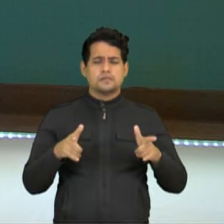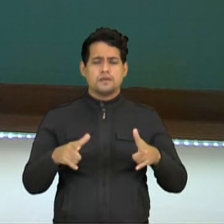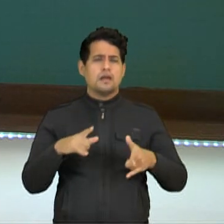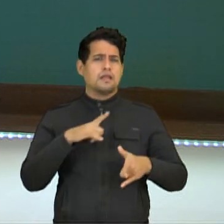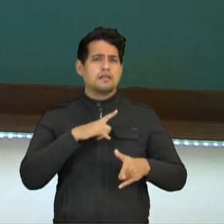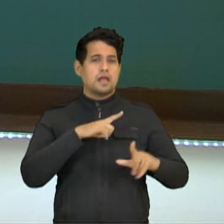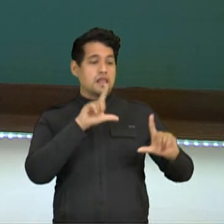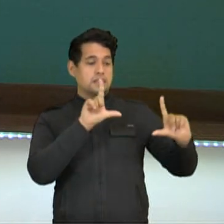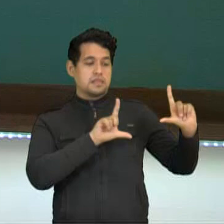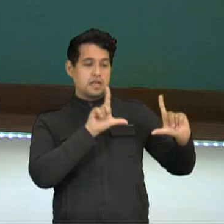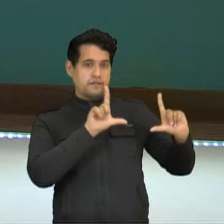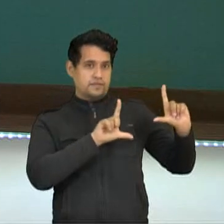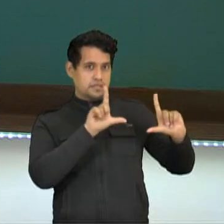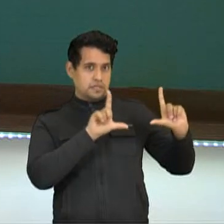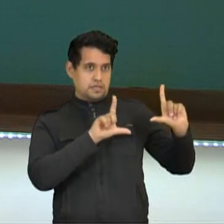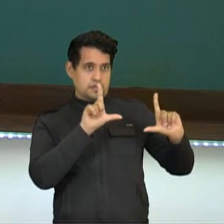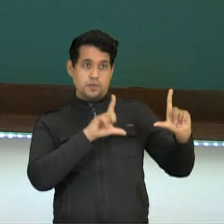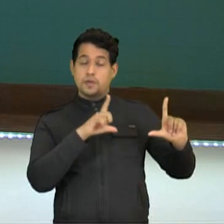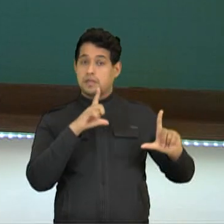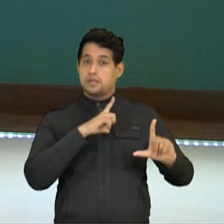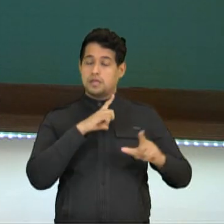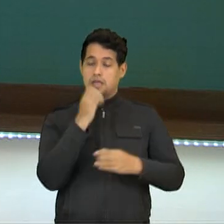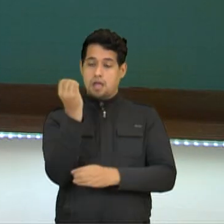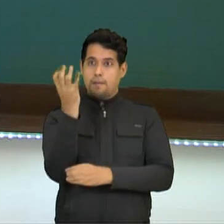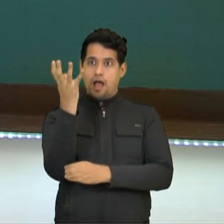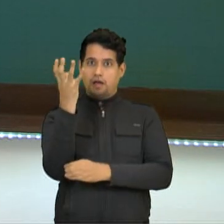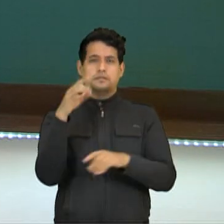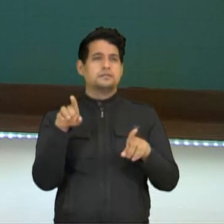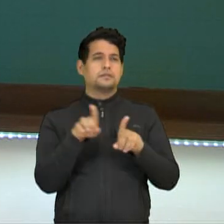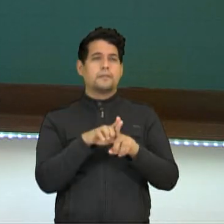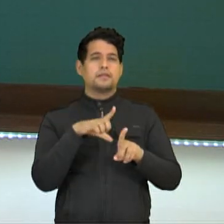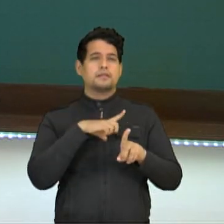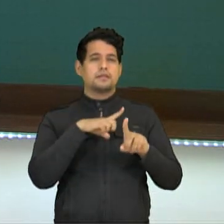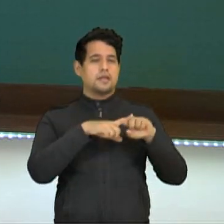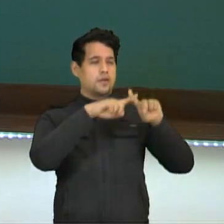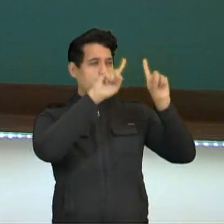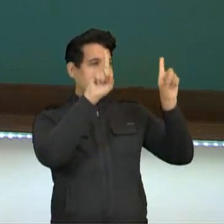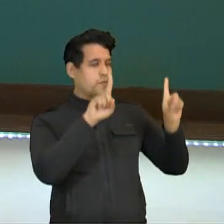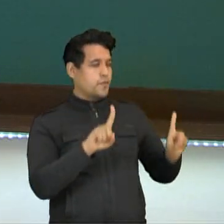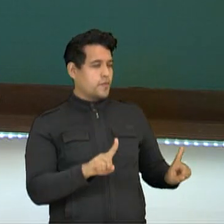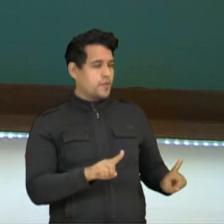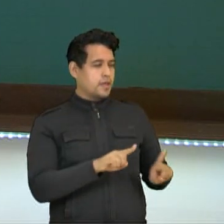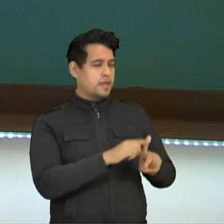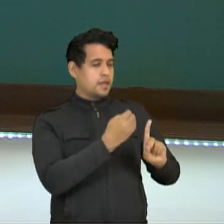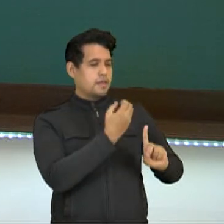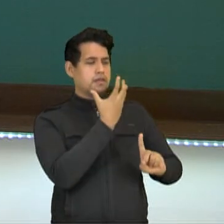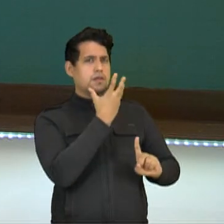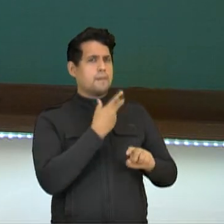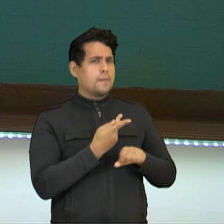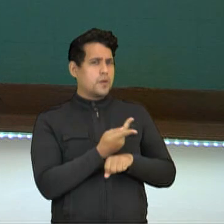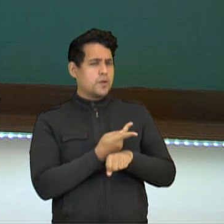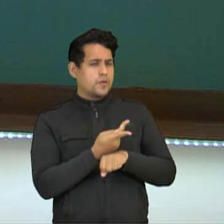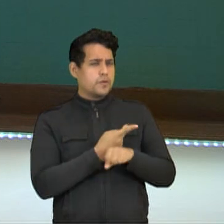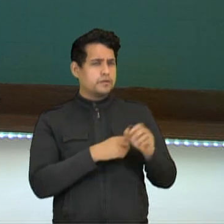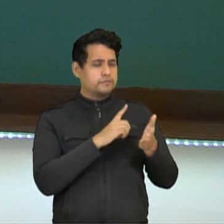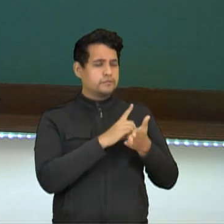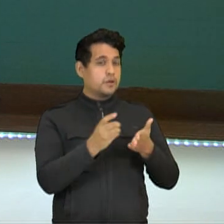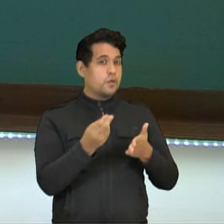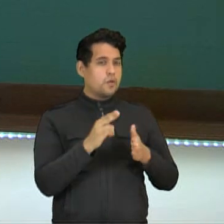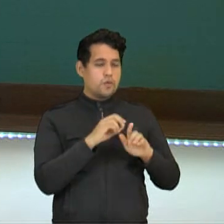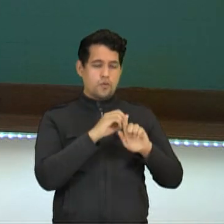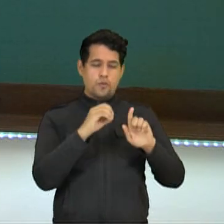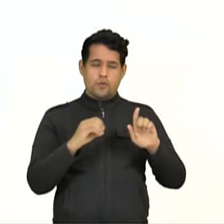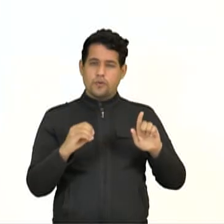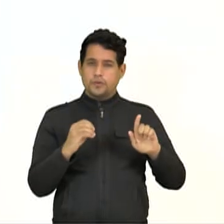uma televisão, um abajur e um espelho. Como são essas palavras? Procura no dicionário ou no Google